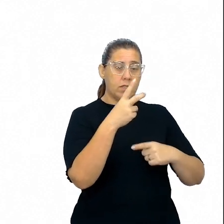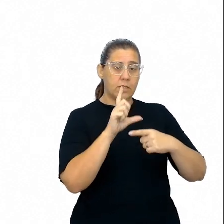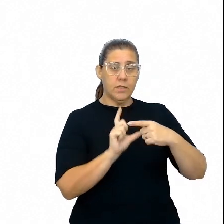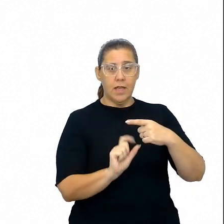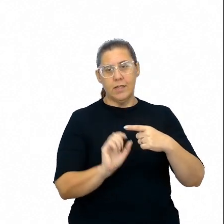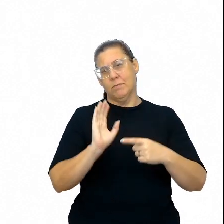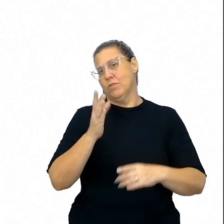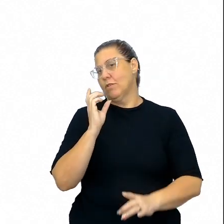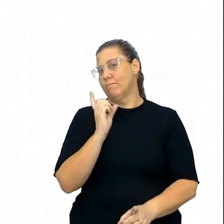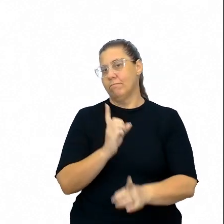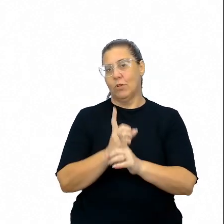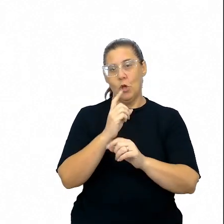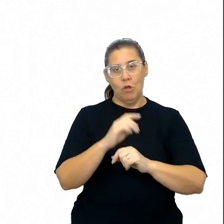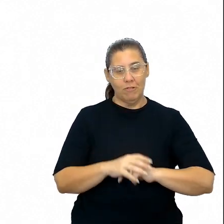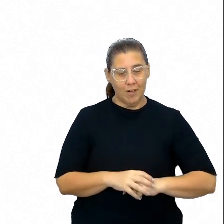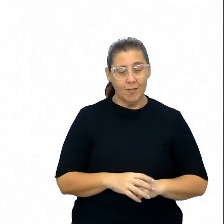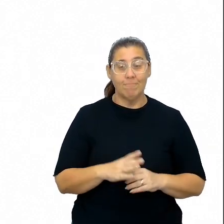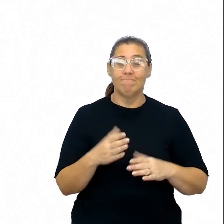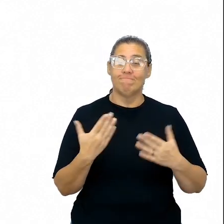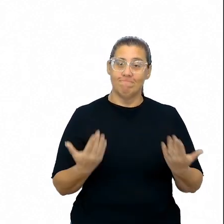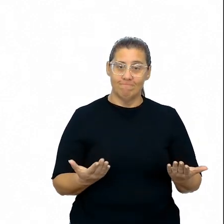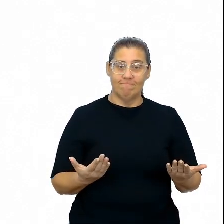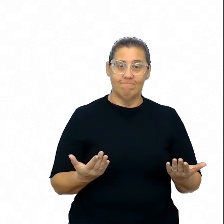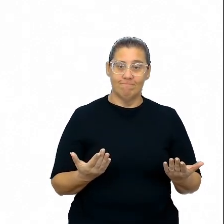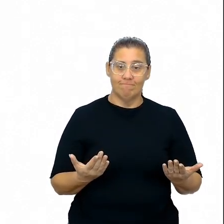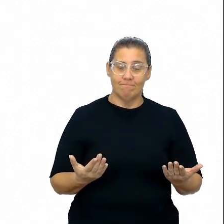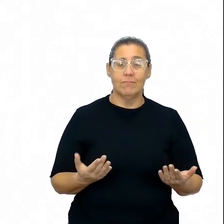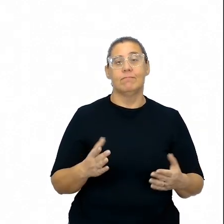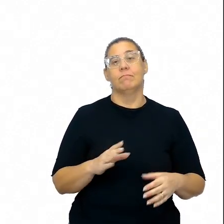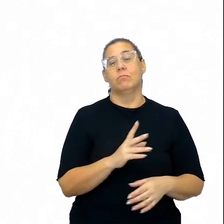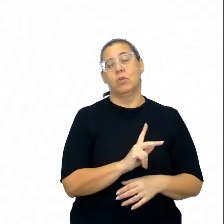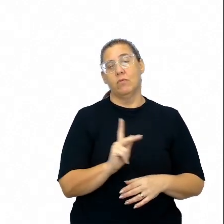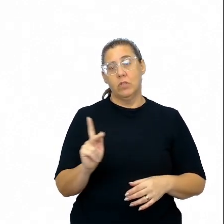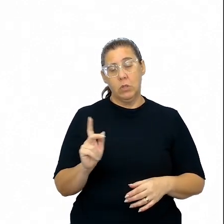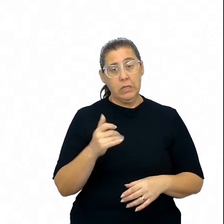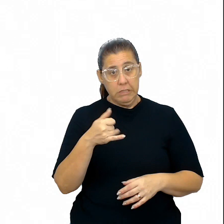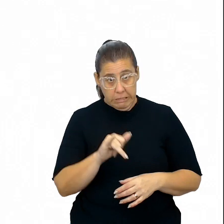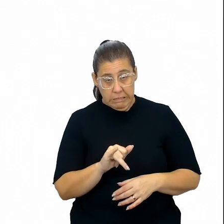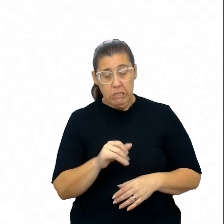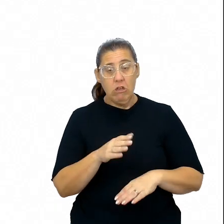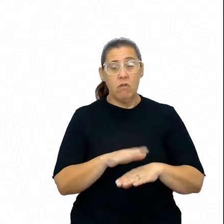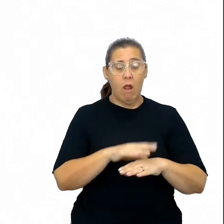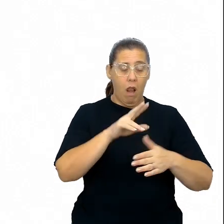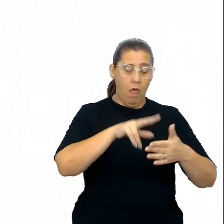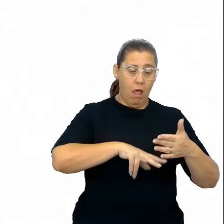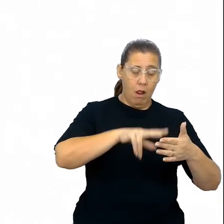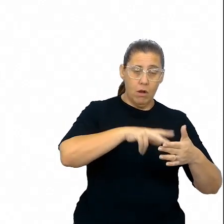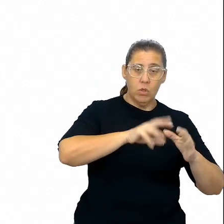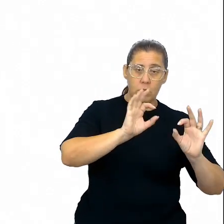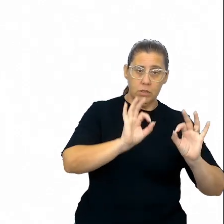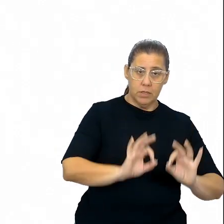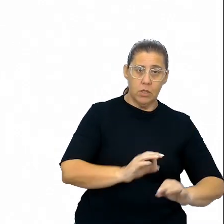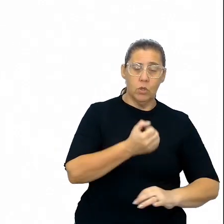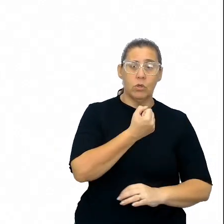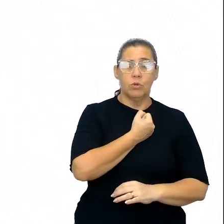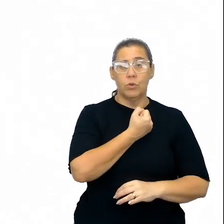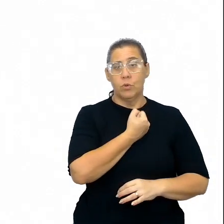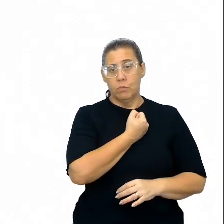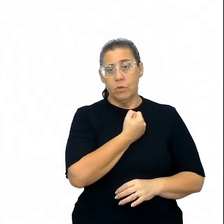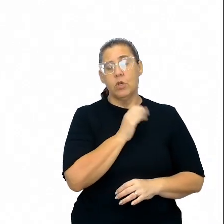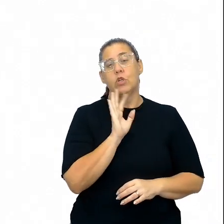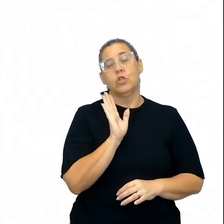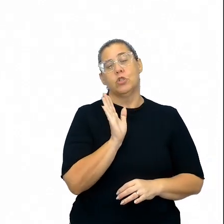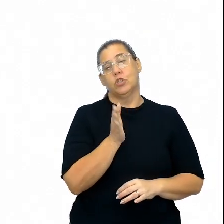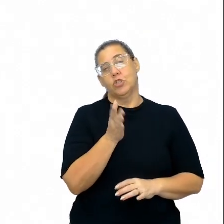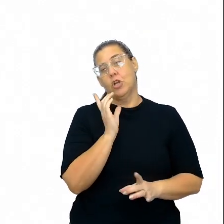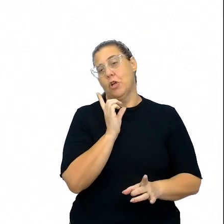o exercício, né? Olha que legal. Então, professor, se eu fizer a leitura correta do número, eu já